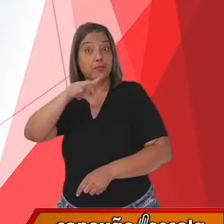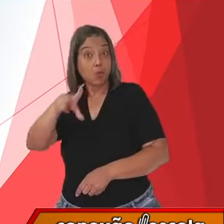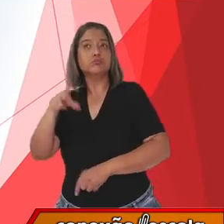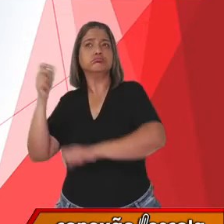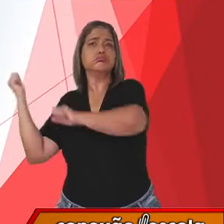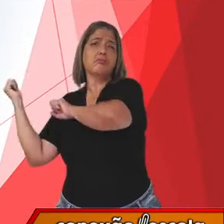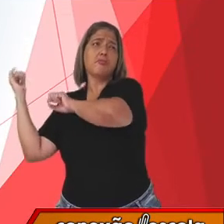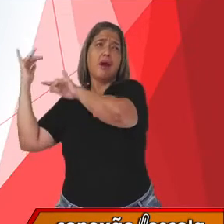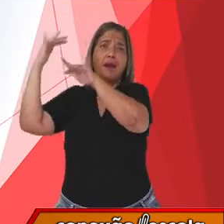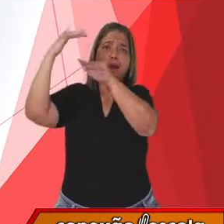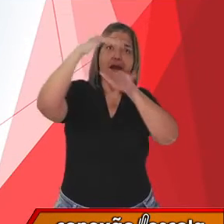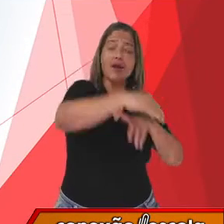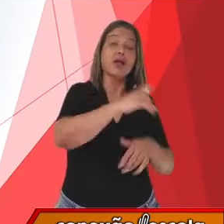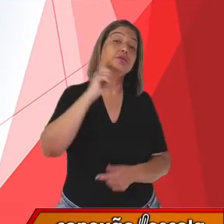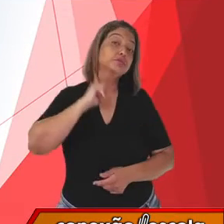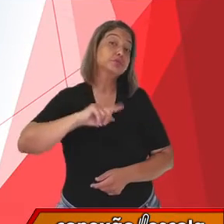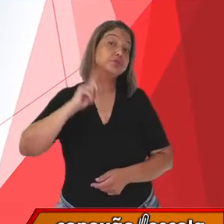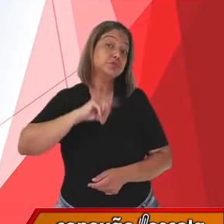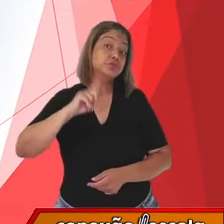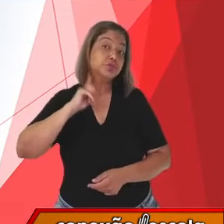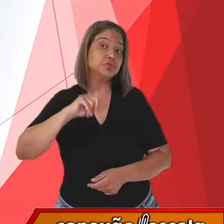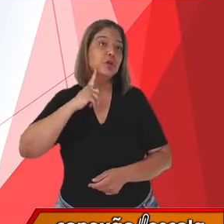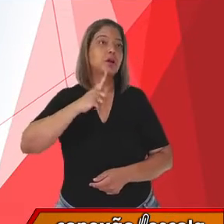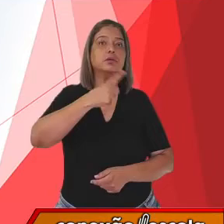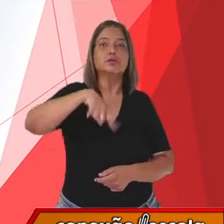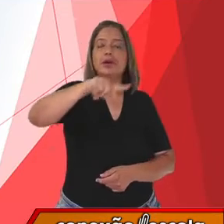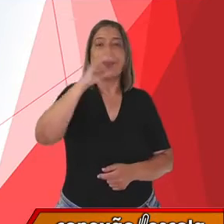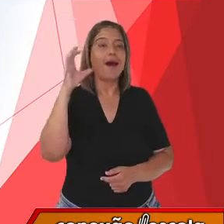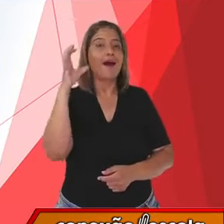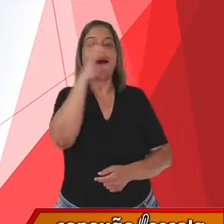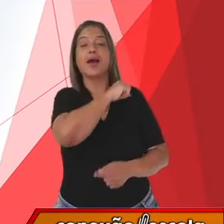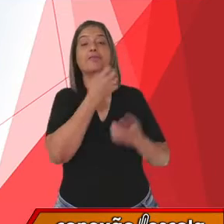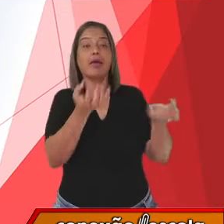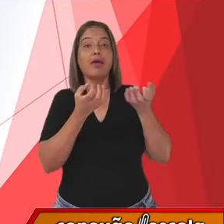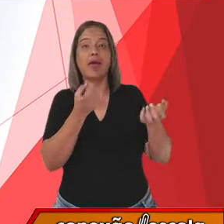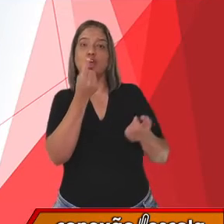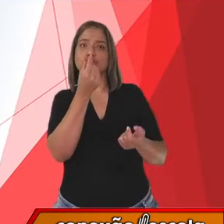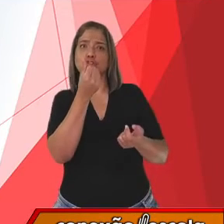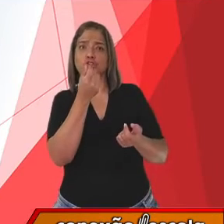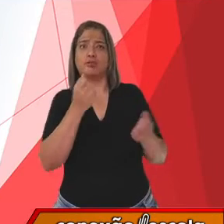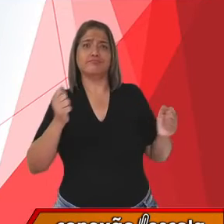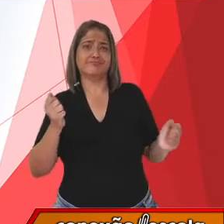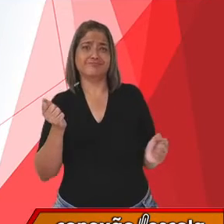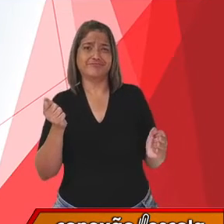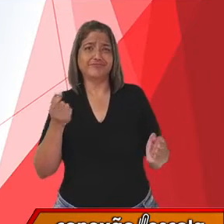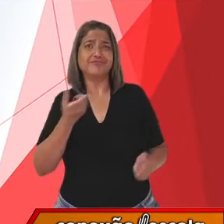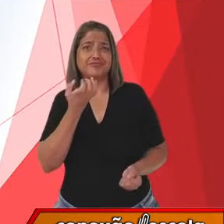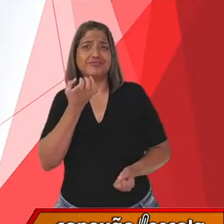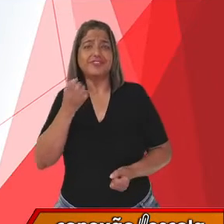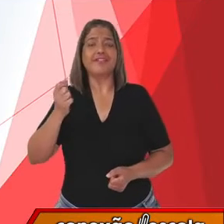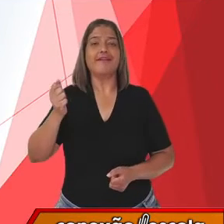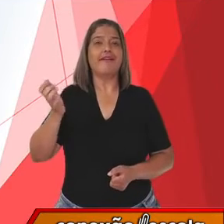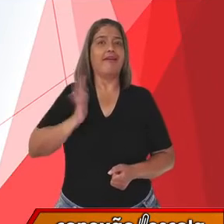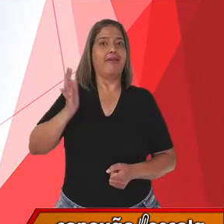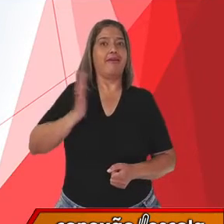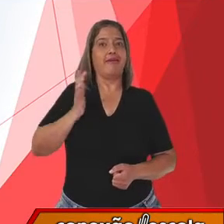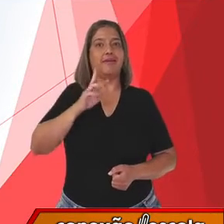chegaram a Minas Gerais para enriquecerem-se rapidamente com esses metais preciosos.